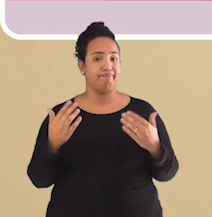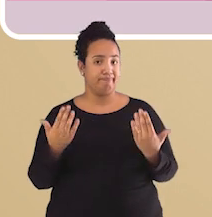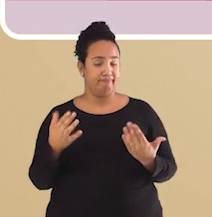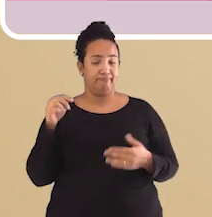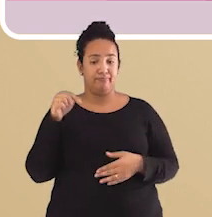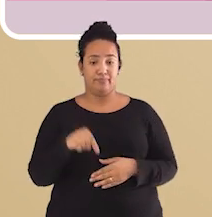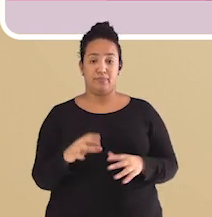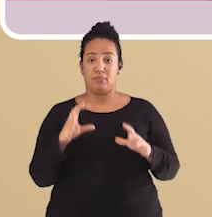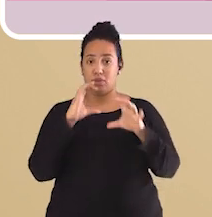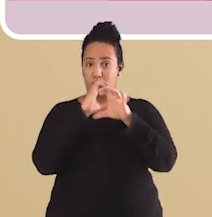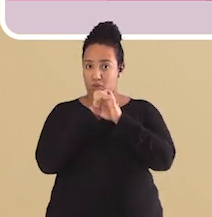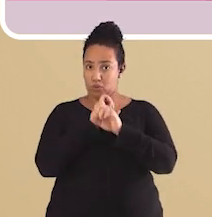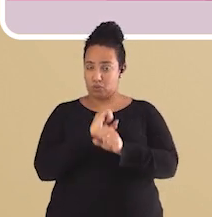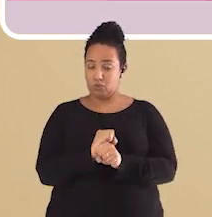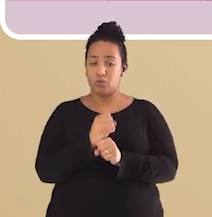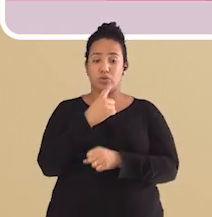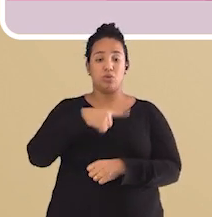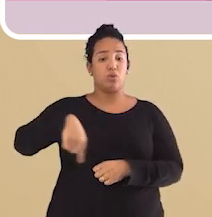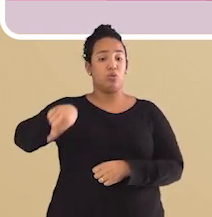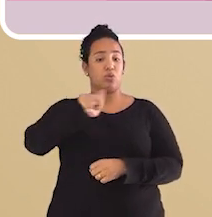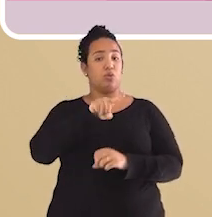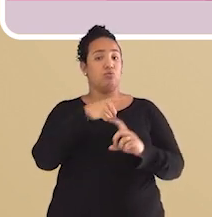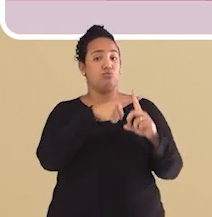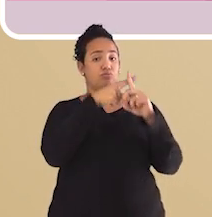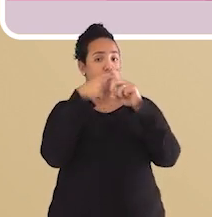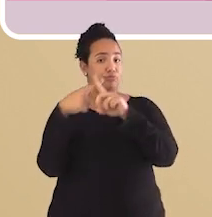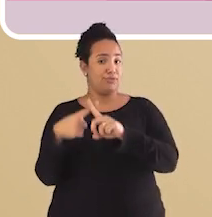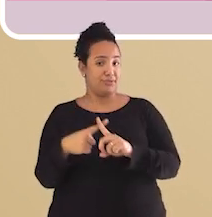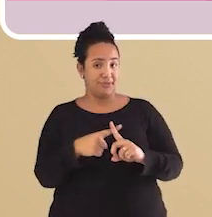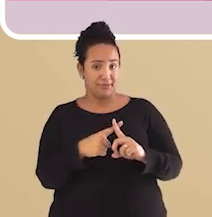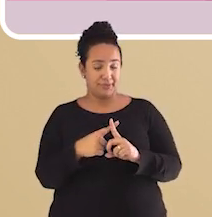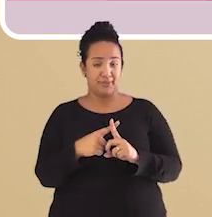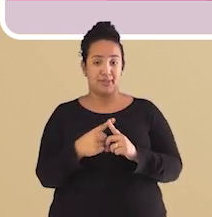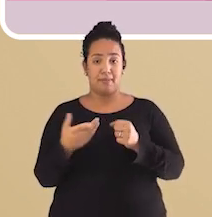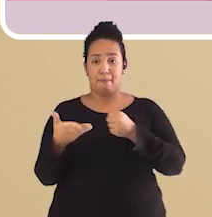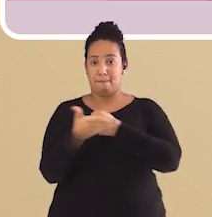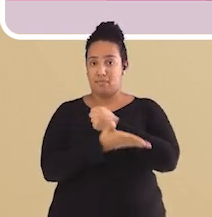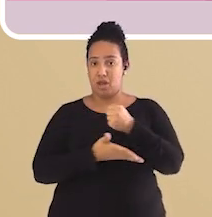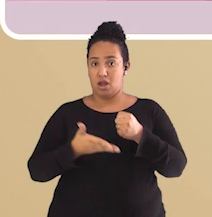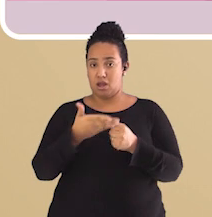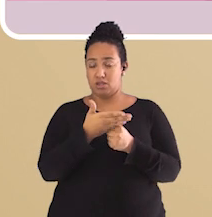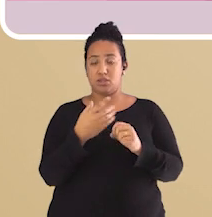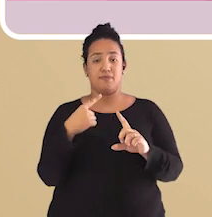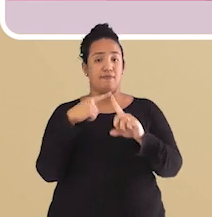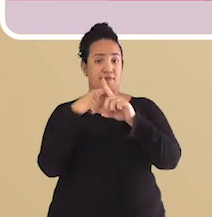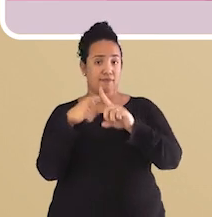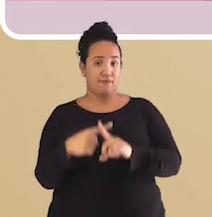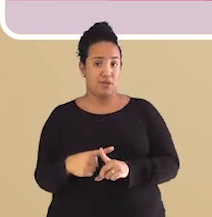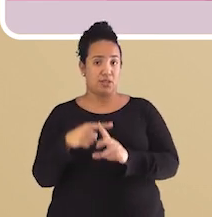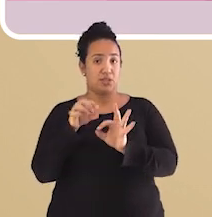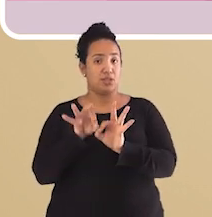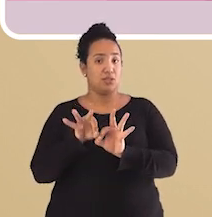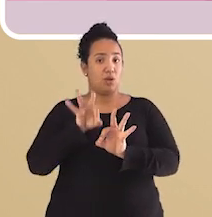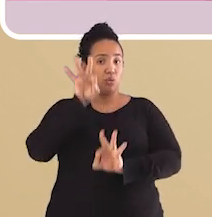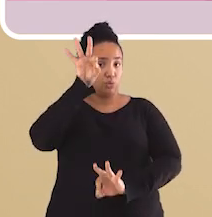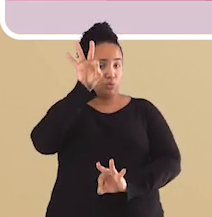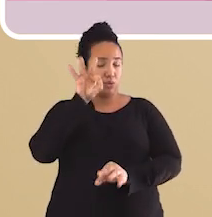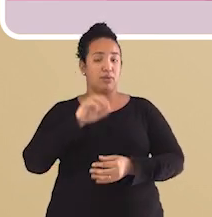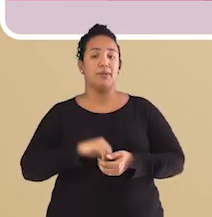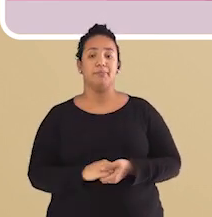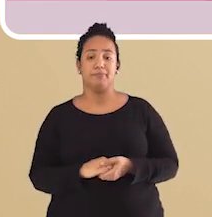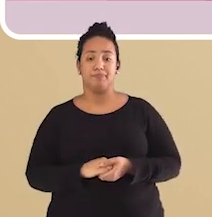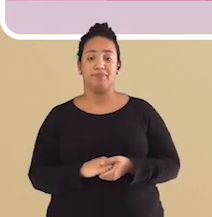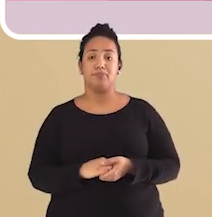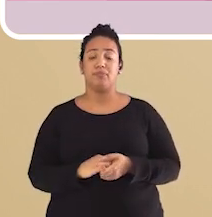Para calcular a área do quadrado, nós multiplicamos a medida da sua base pela medida da sua altura.